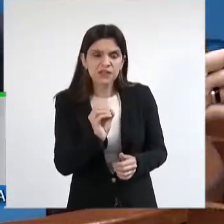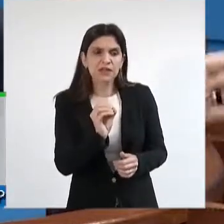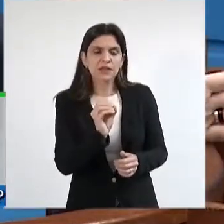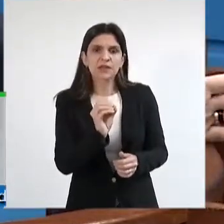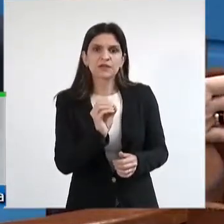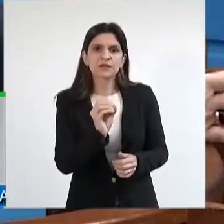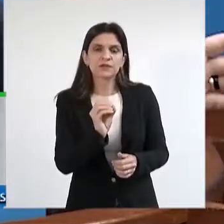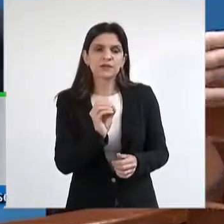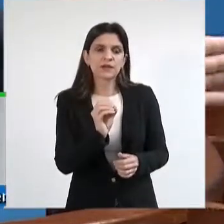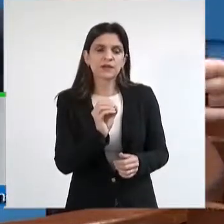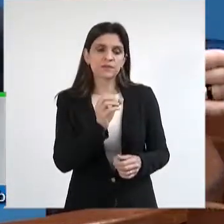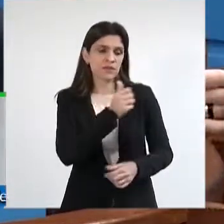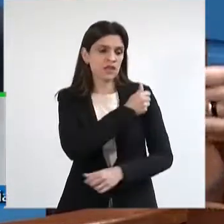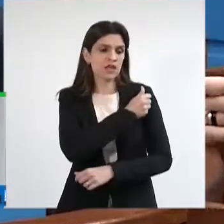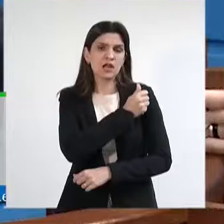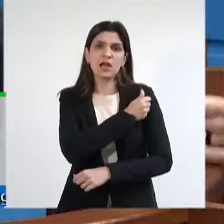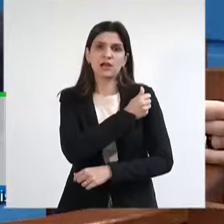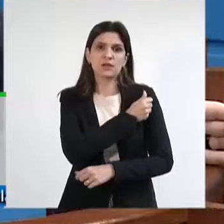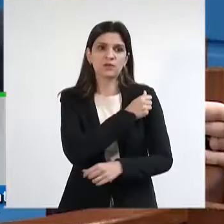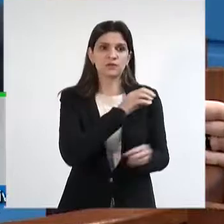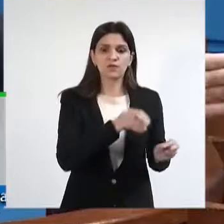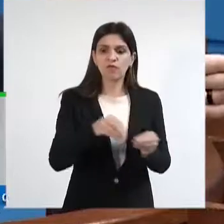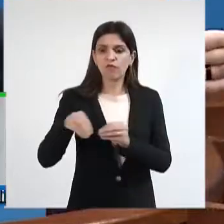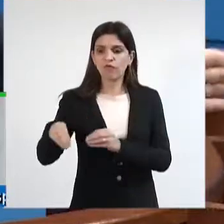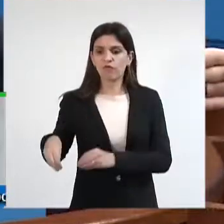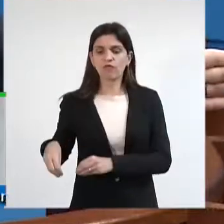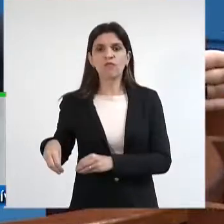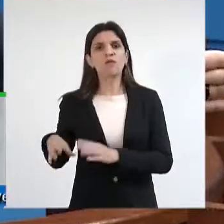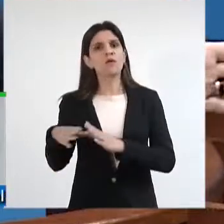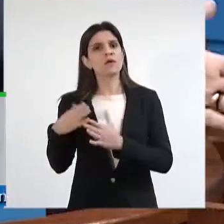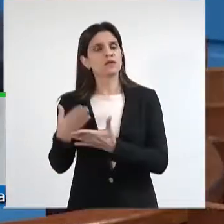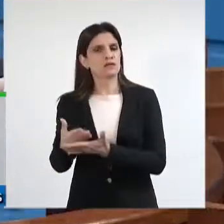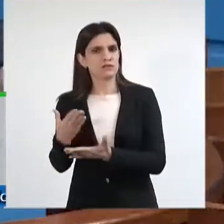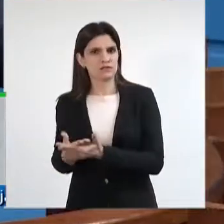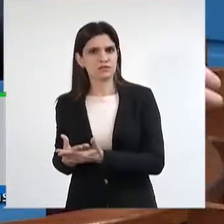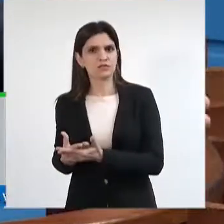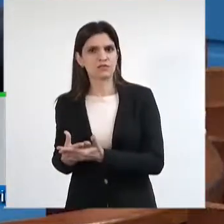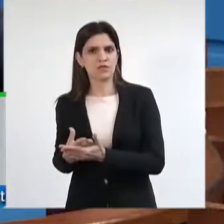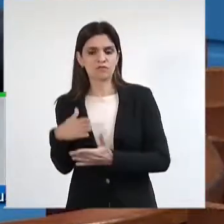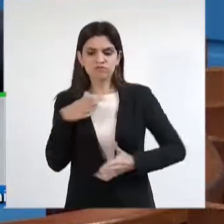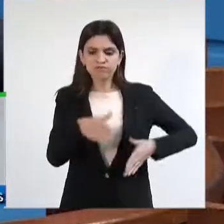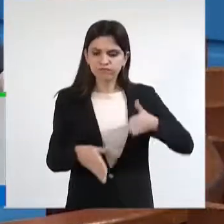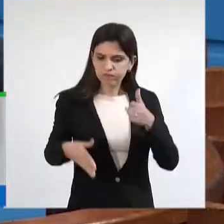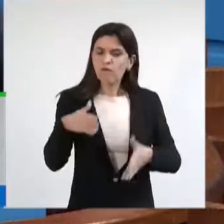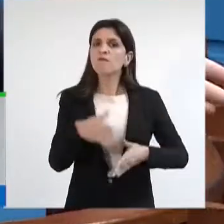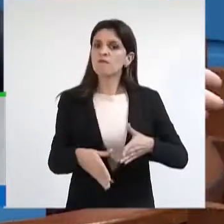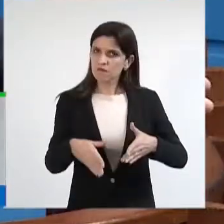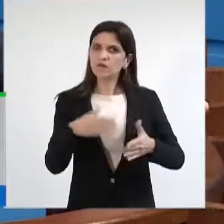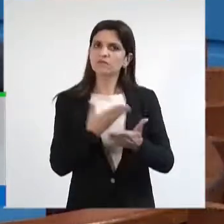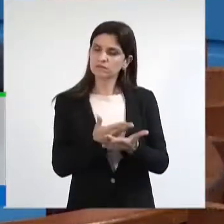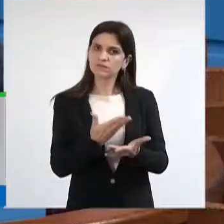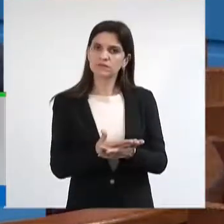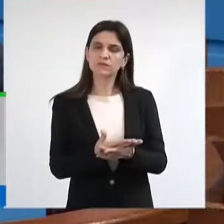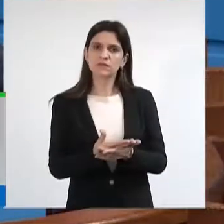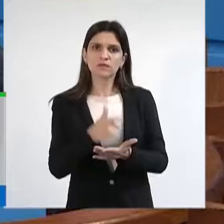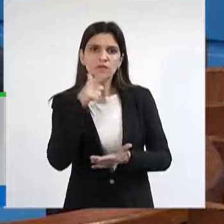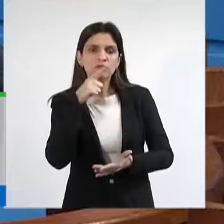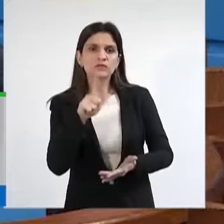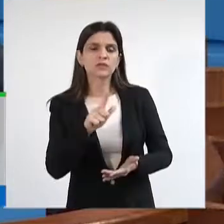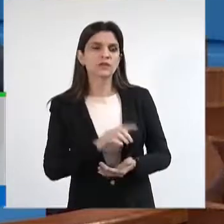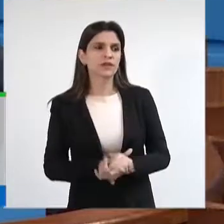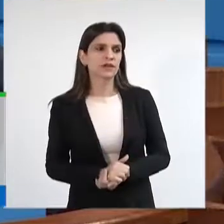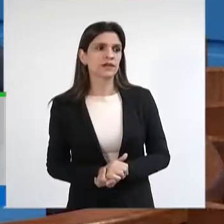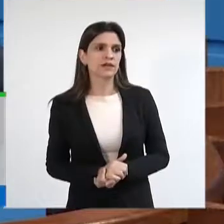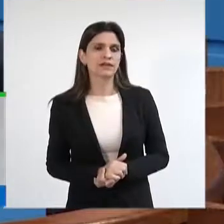na qualidade, nós precisamos avançar muito, muito. Eu estava falando aqui outro dia do analfabetismo funcional,